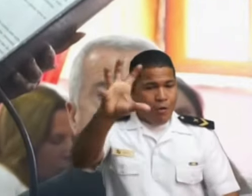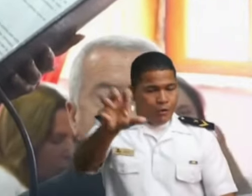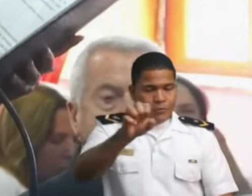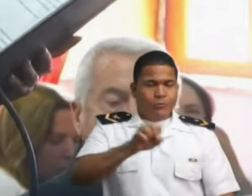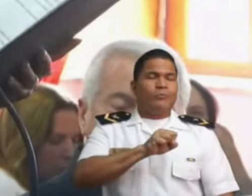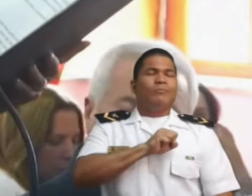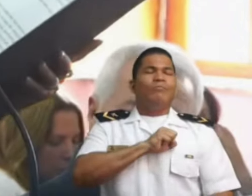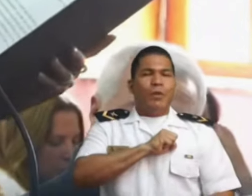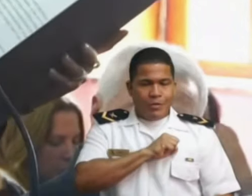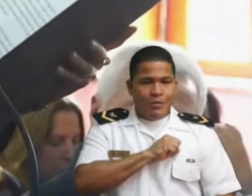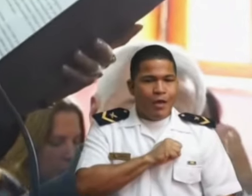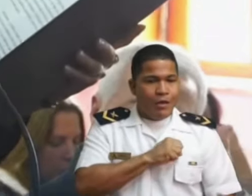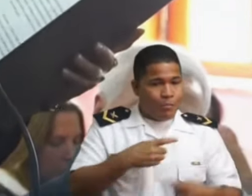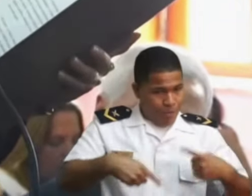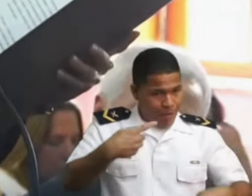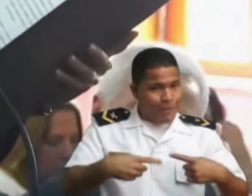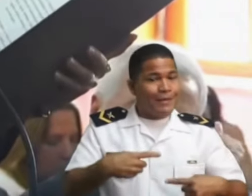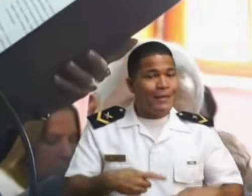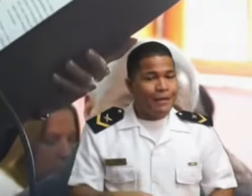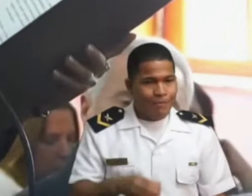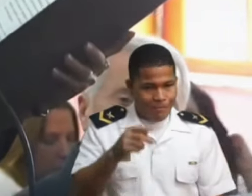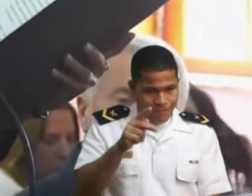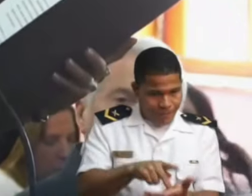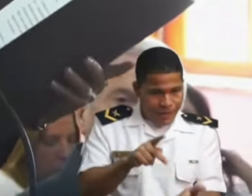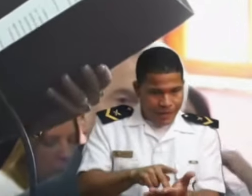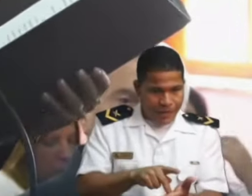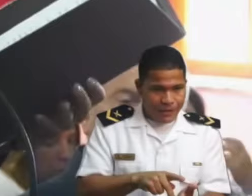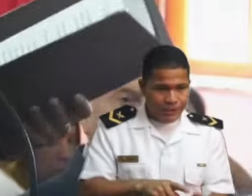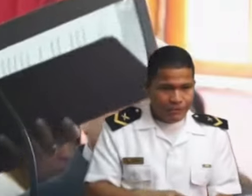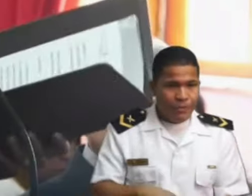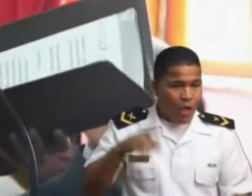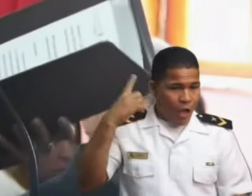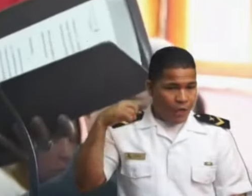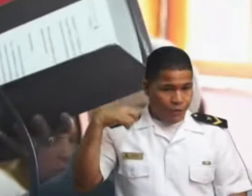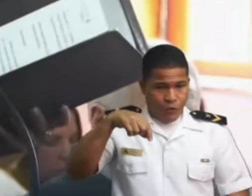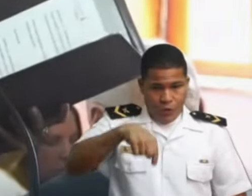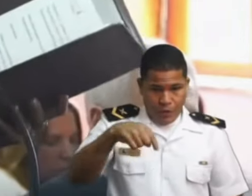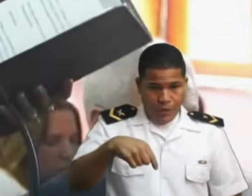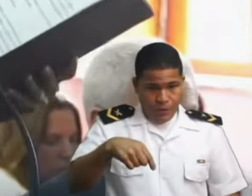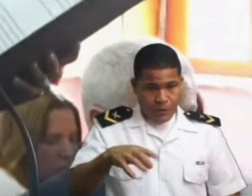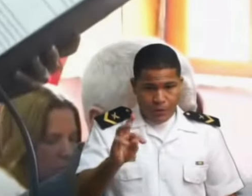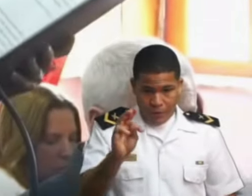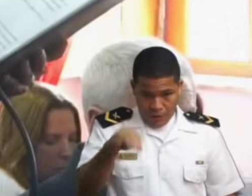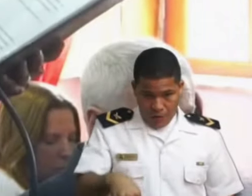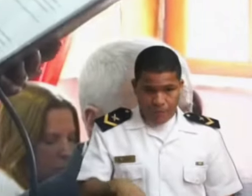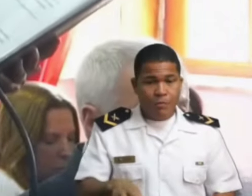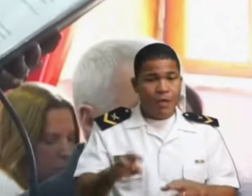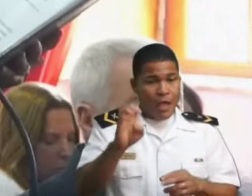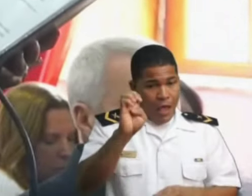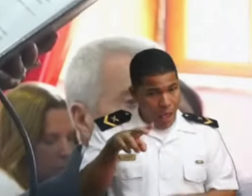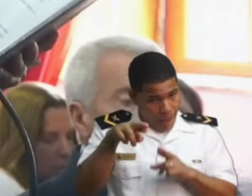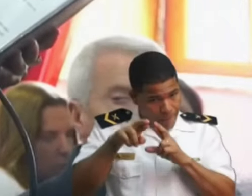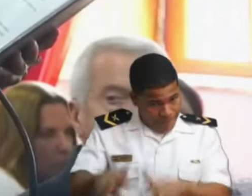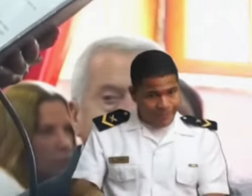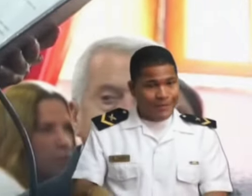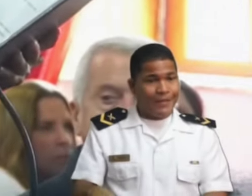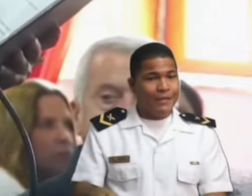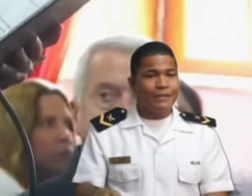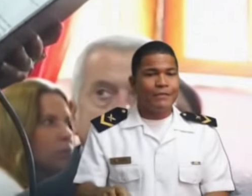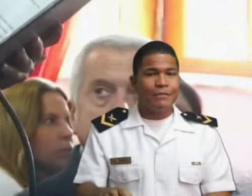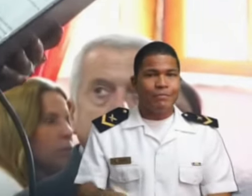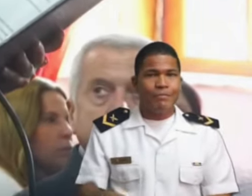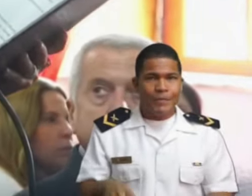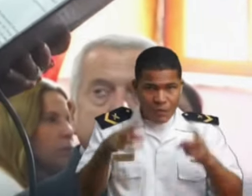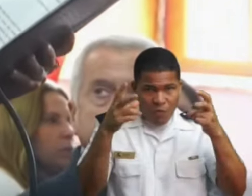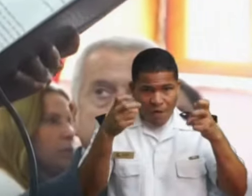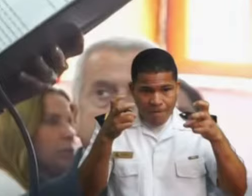matéria. Sim, ser advogado nesta egrégia corte é diferente. Assim,